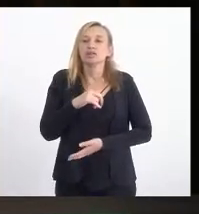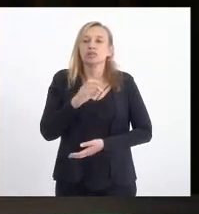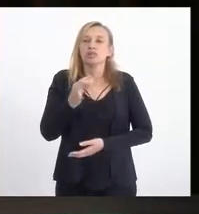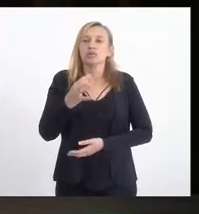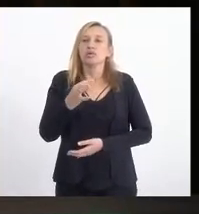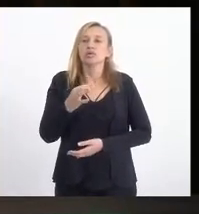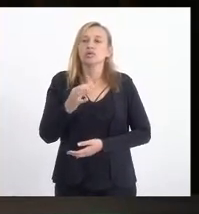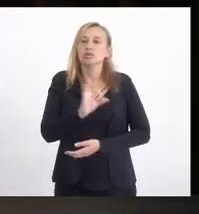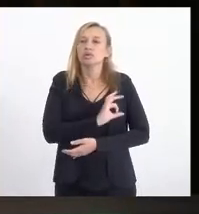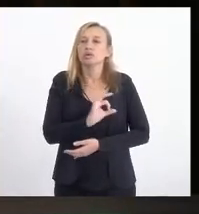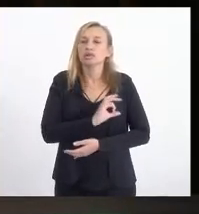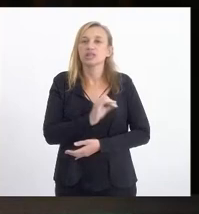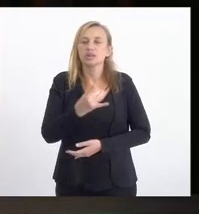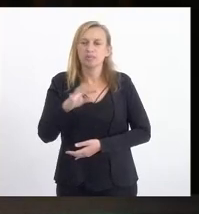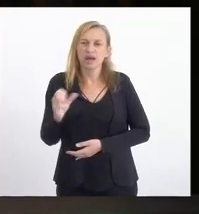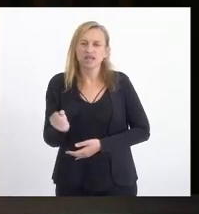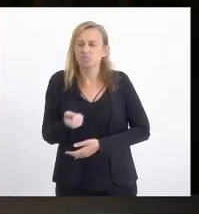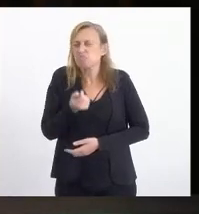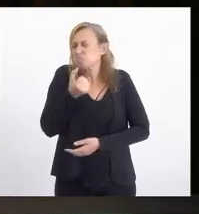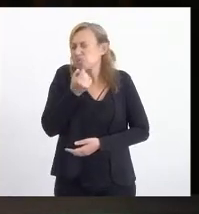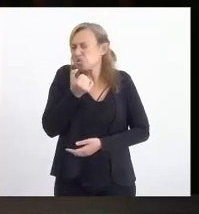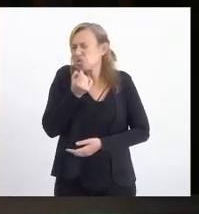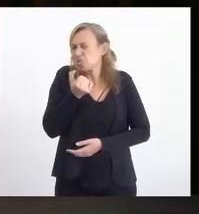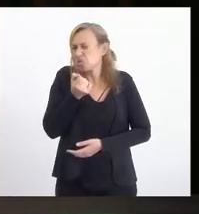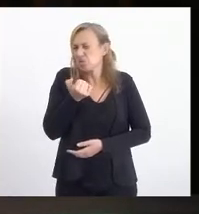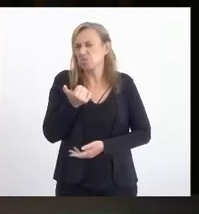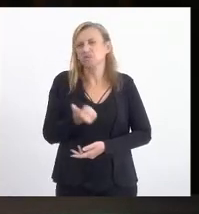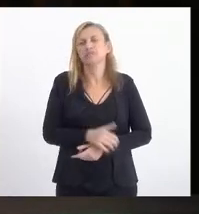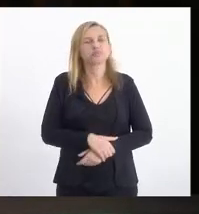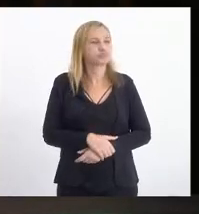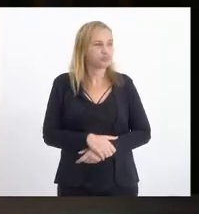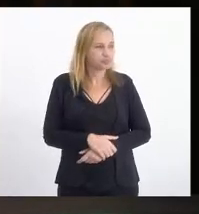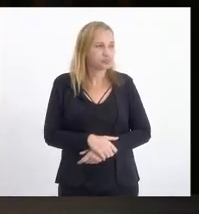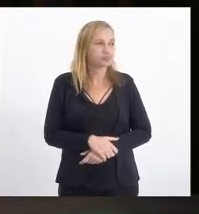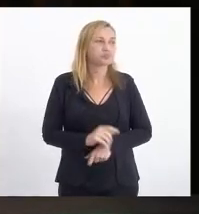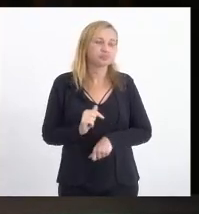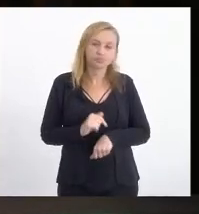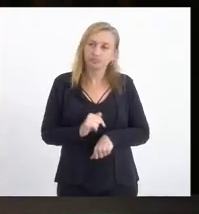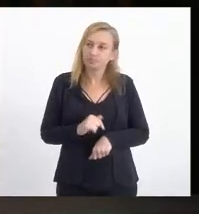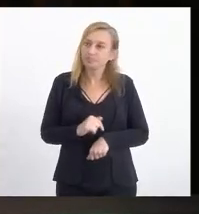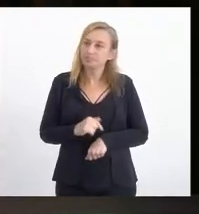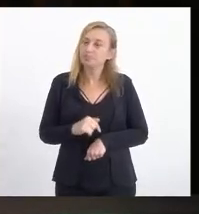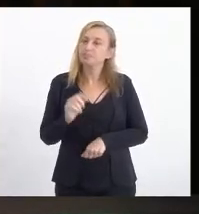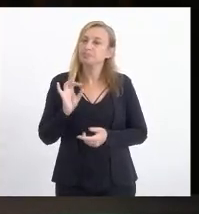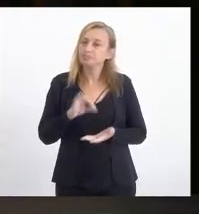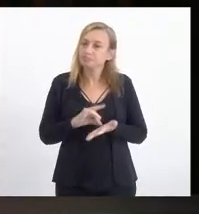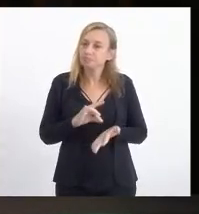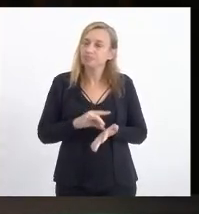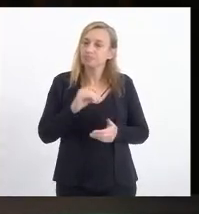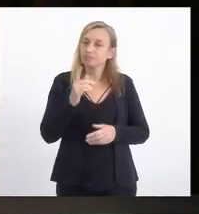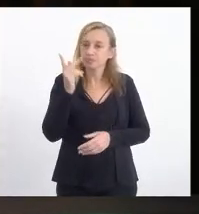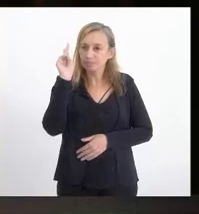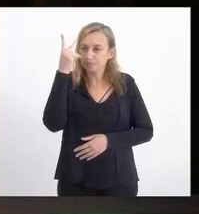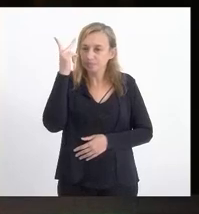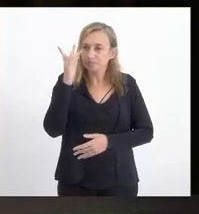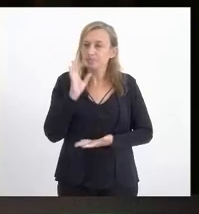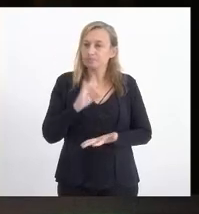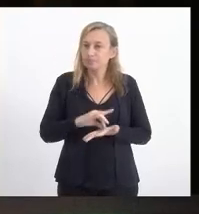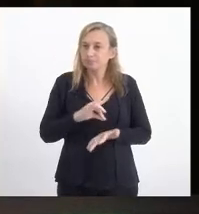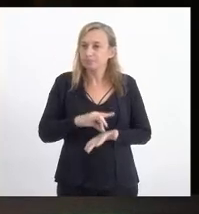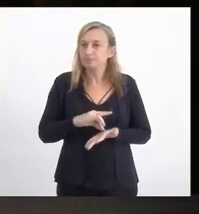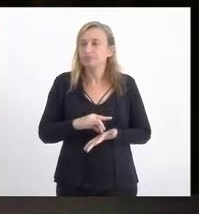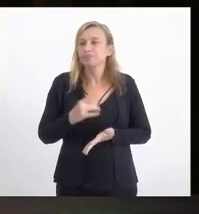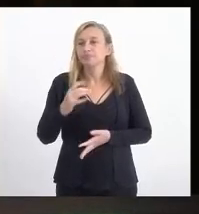trás nós temos poucos raríssimos então mais do que nunca momento de Nós realmente mudarmos a história